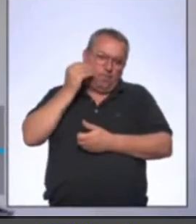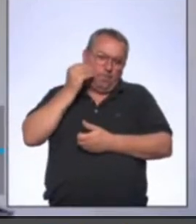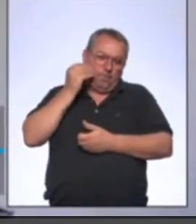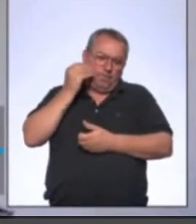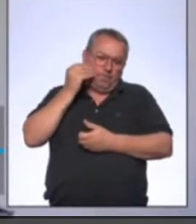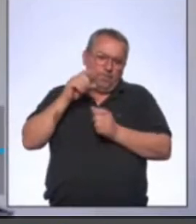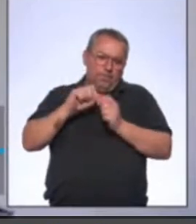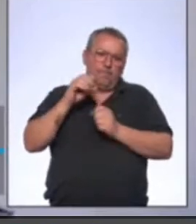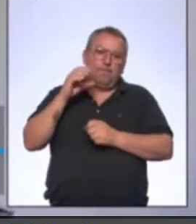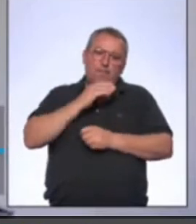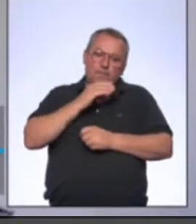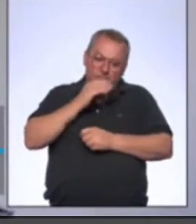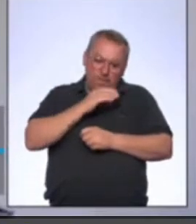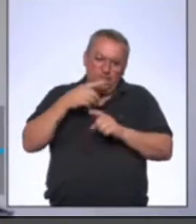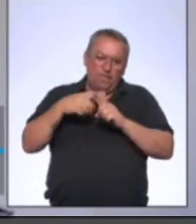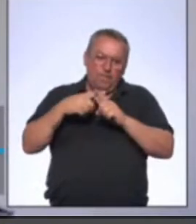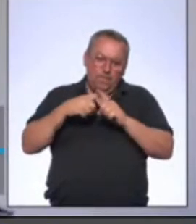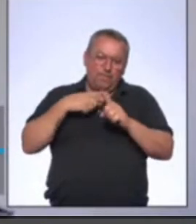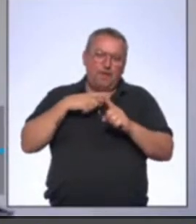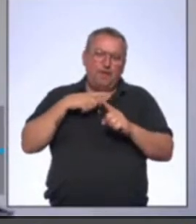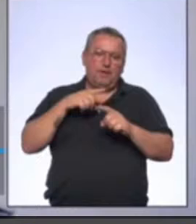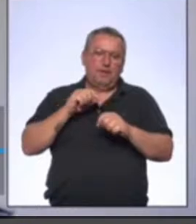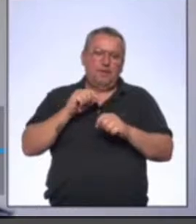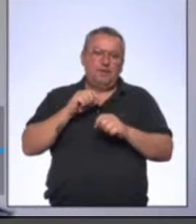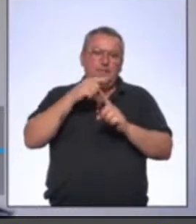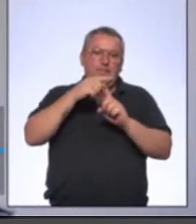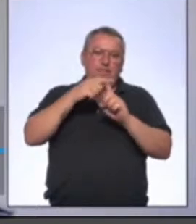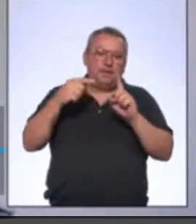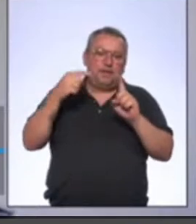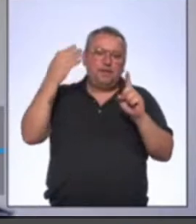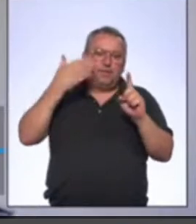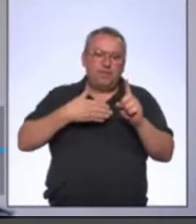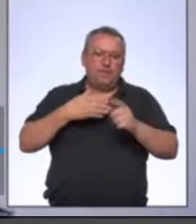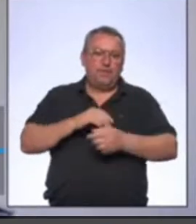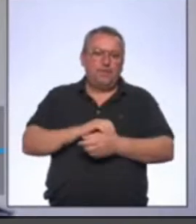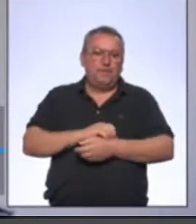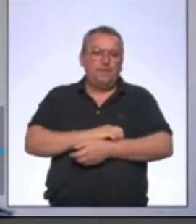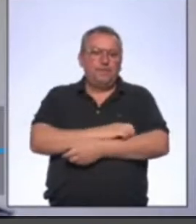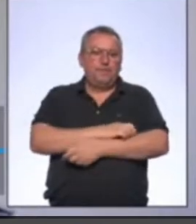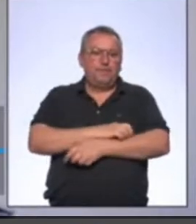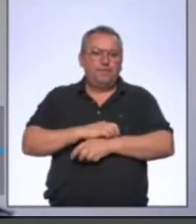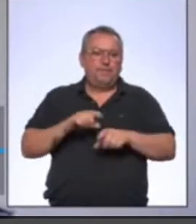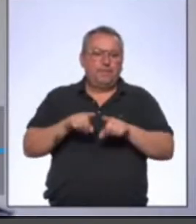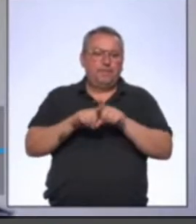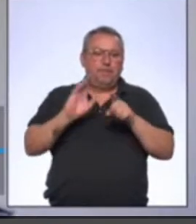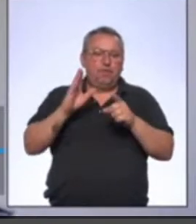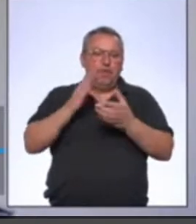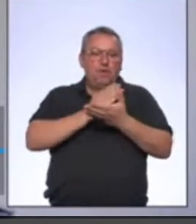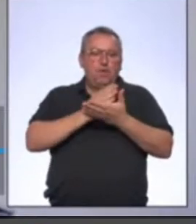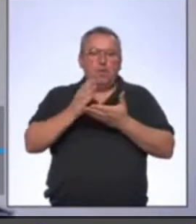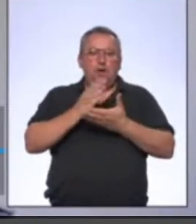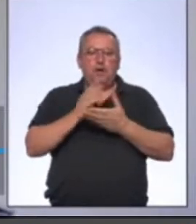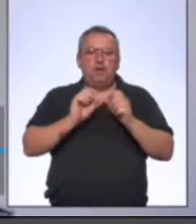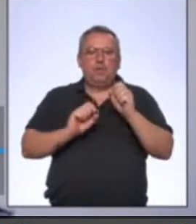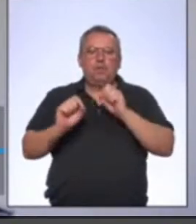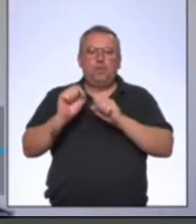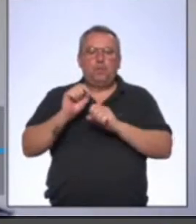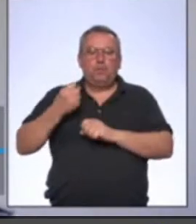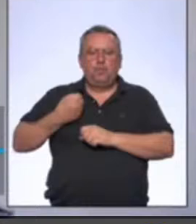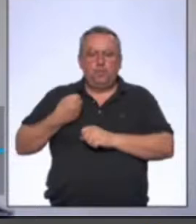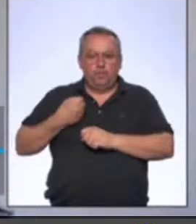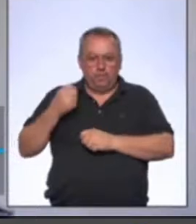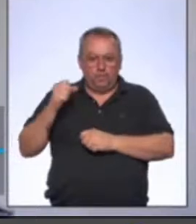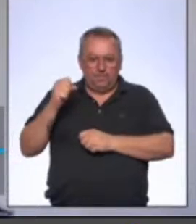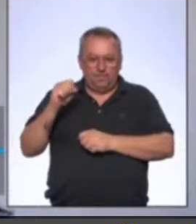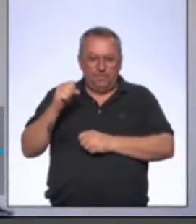uma aceleradinha, porque nós ainda estamos na metade da prova, não é? E vamos já começar com a questão